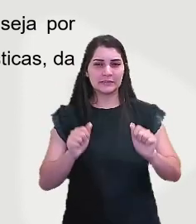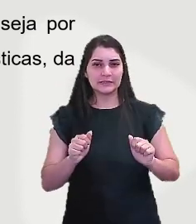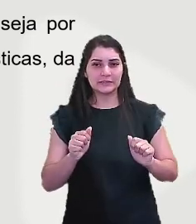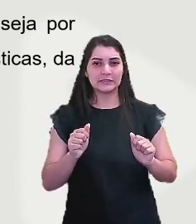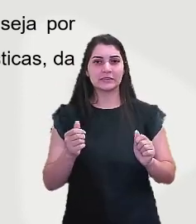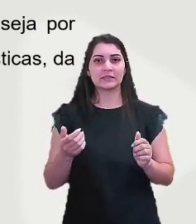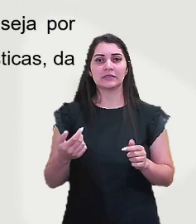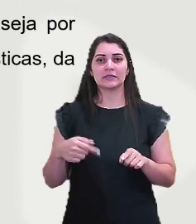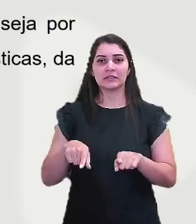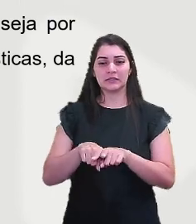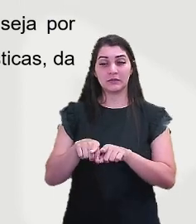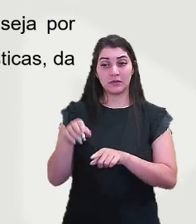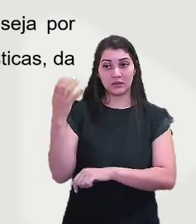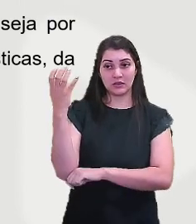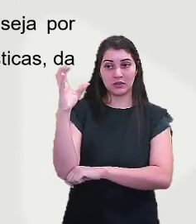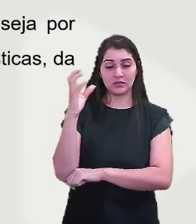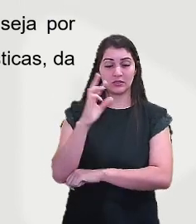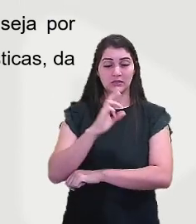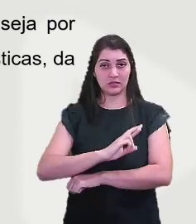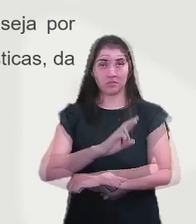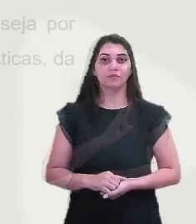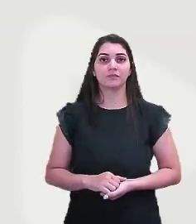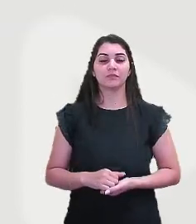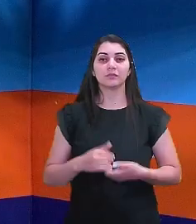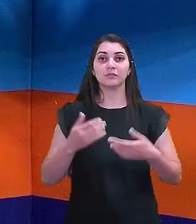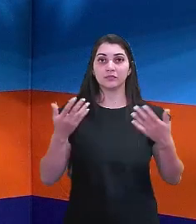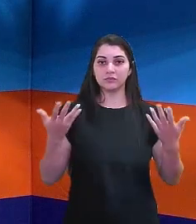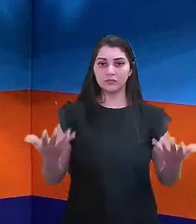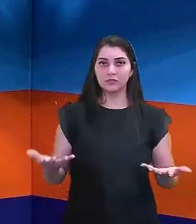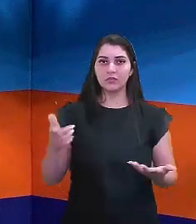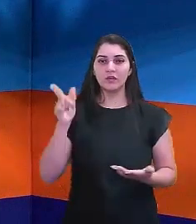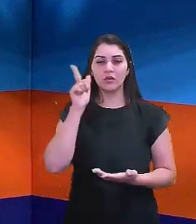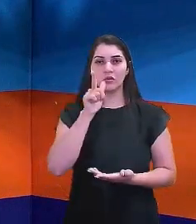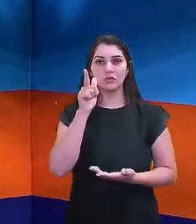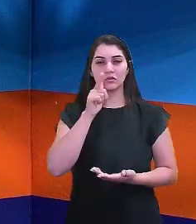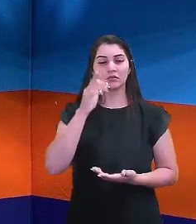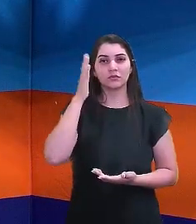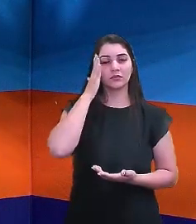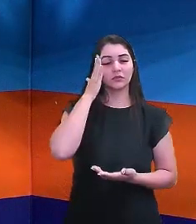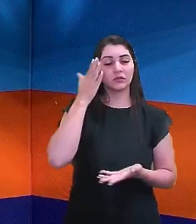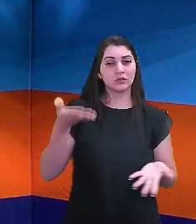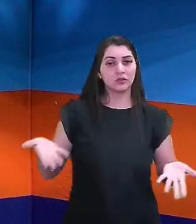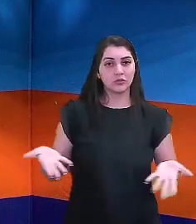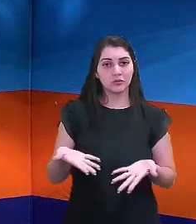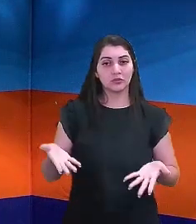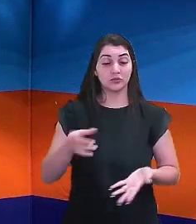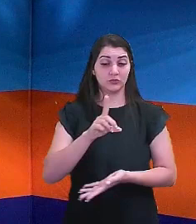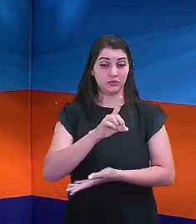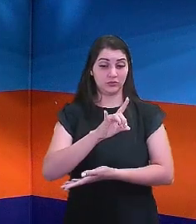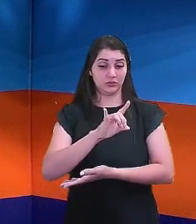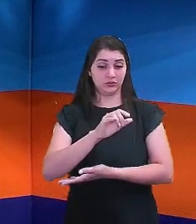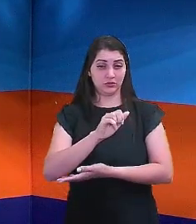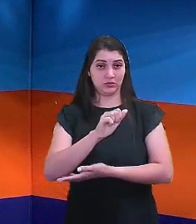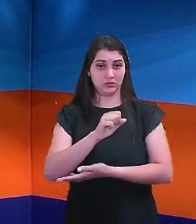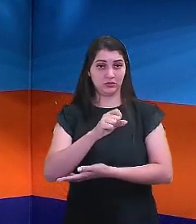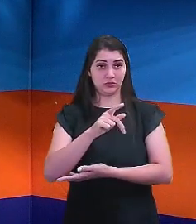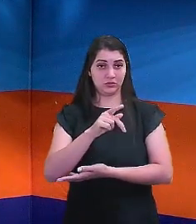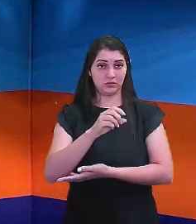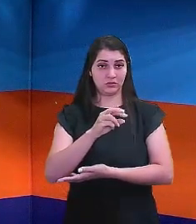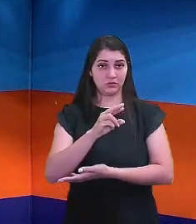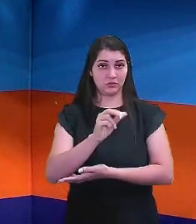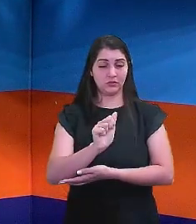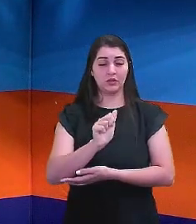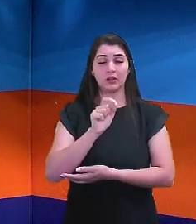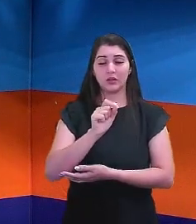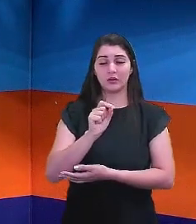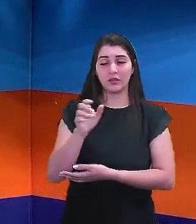hein? Da ciência, da religião. Então, conseguimos compreender hoje o que é a diáspora africana, que é o processo da